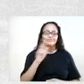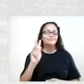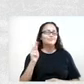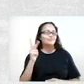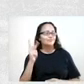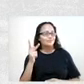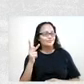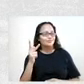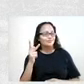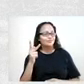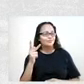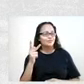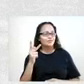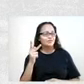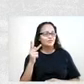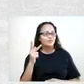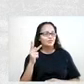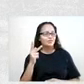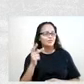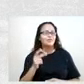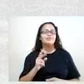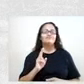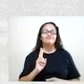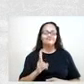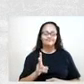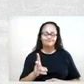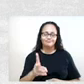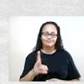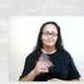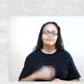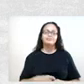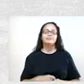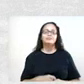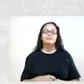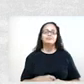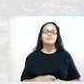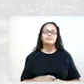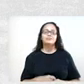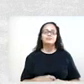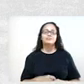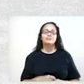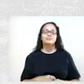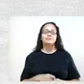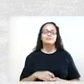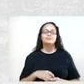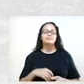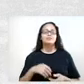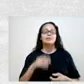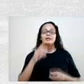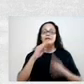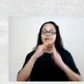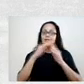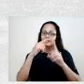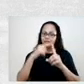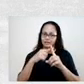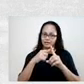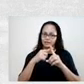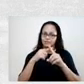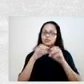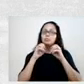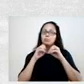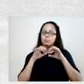em parte, acaba se repetindo, né? E só vale reforçar também, pessoal, que a igreja